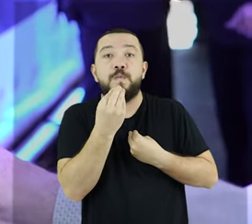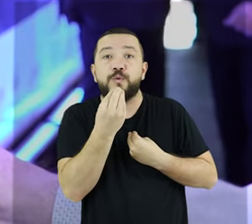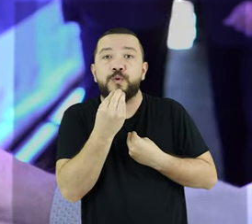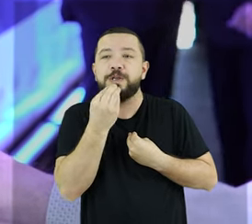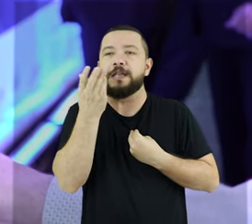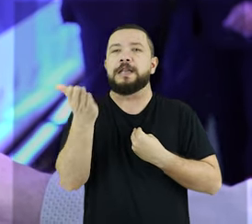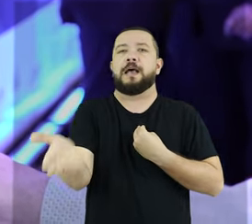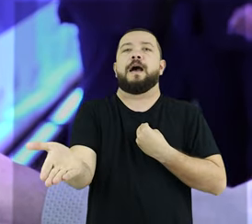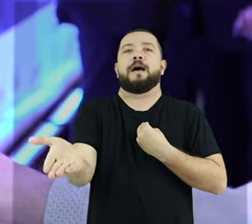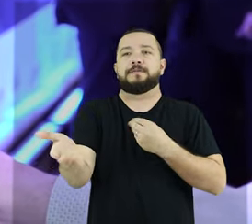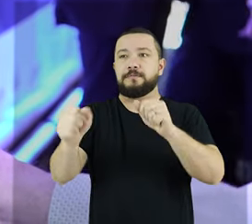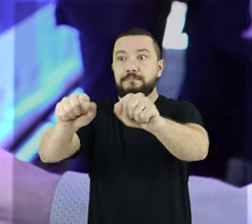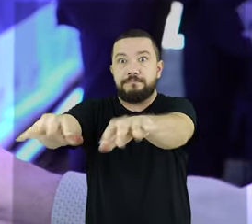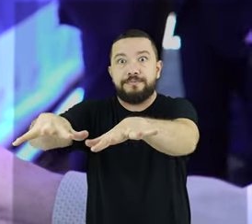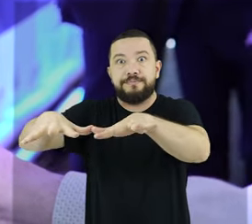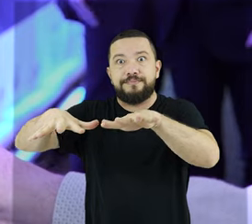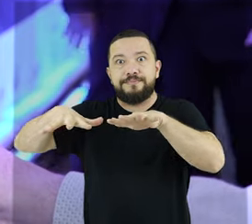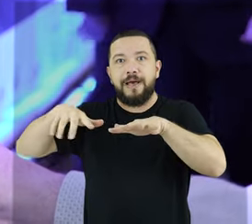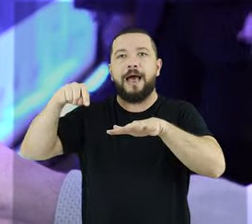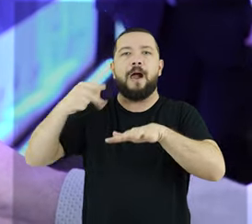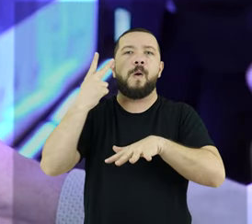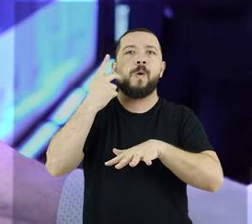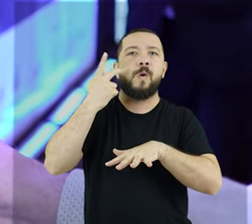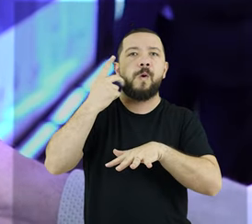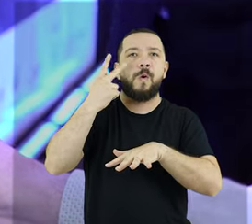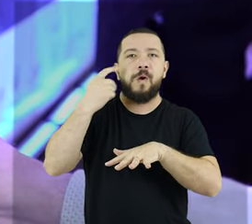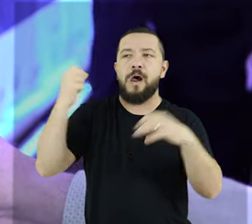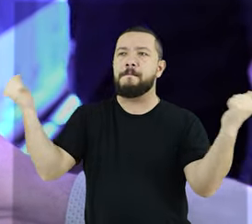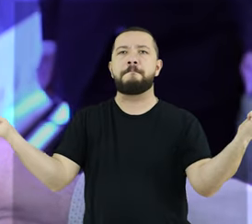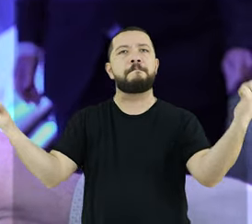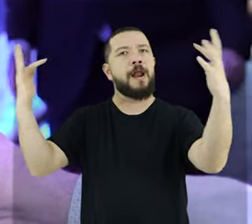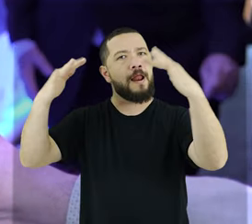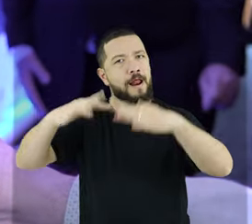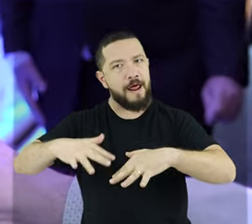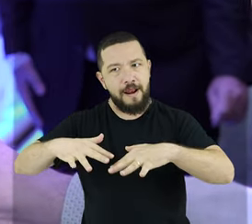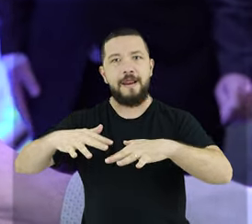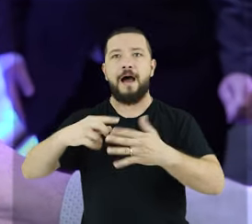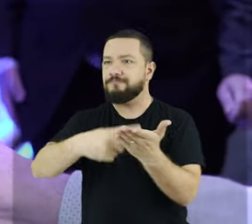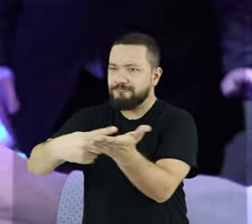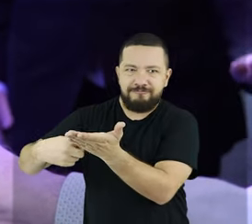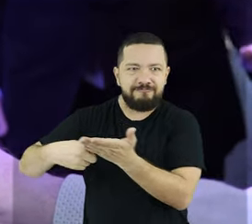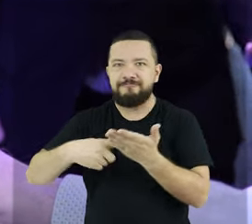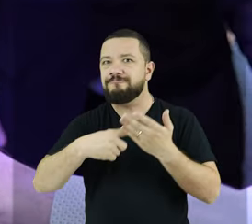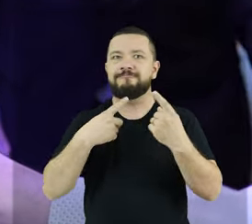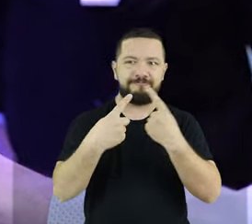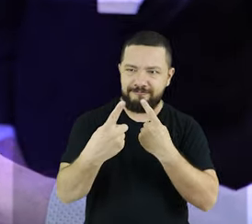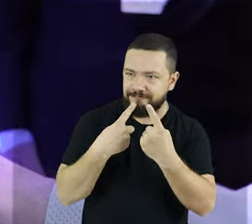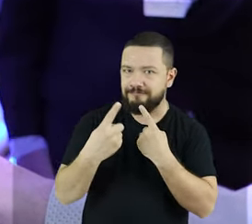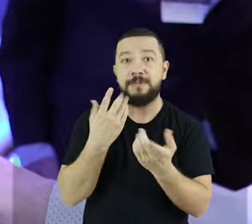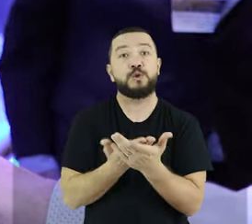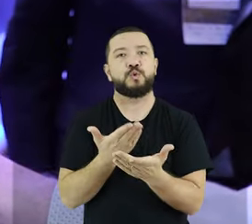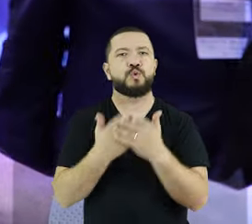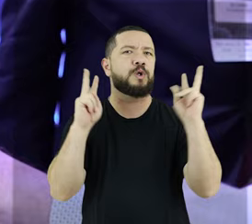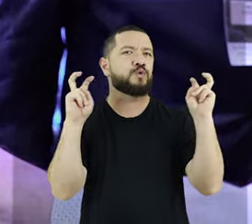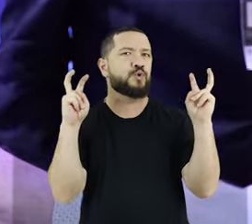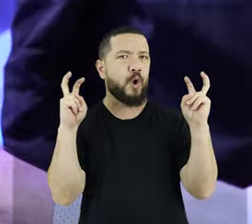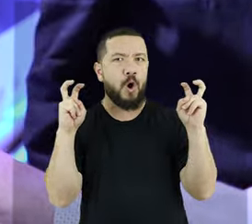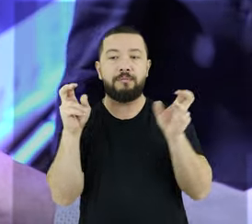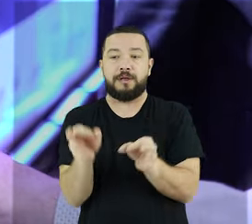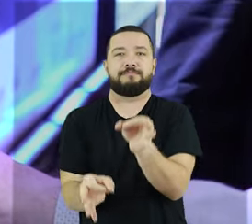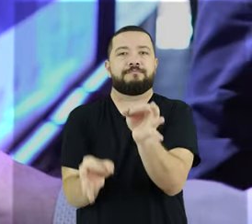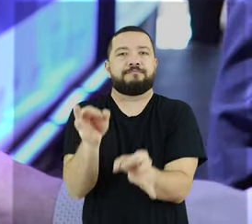oportunidade de oferecer à comunidade jurídica cearense e até mesmo nacional essa importância,